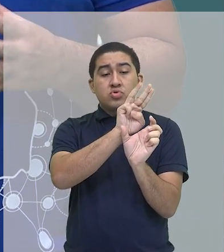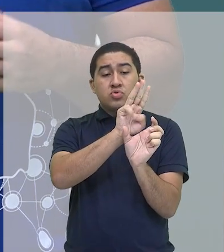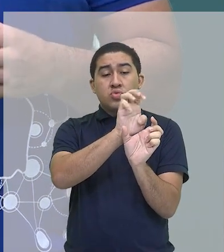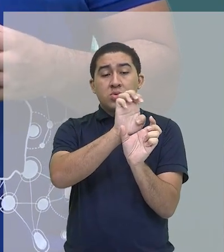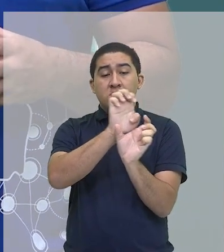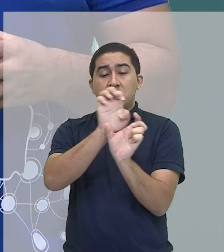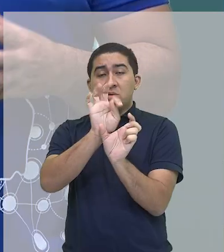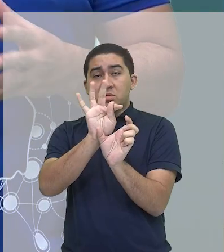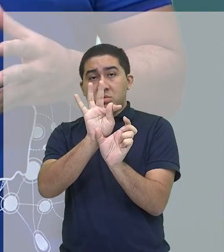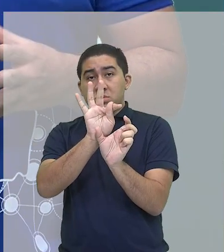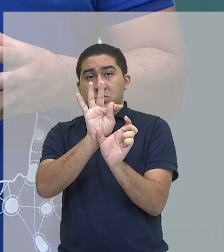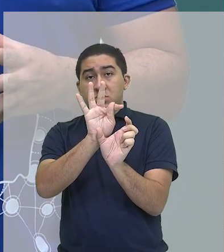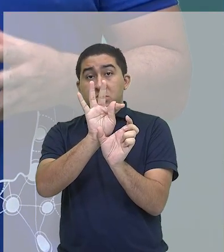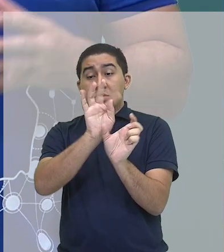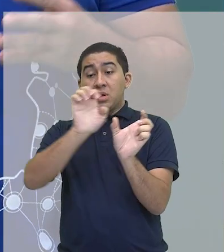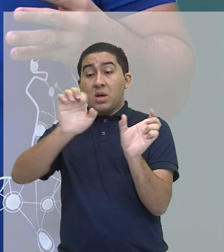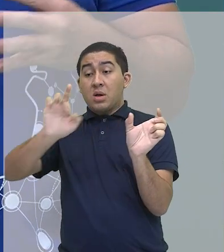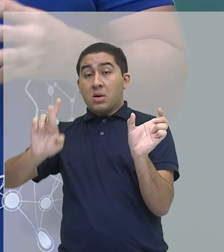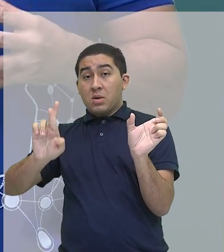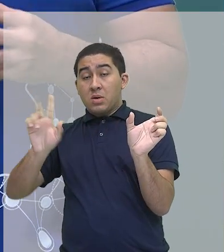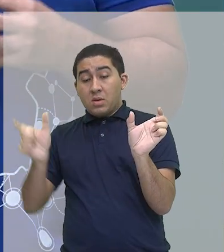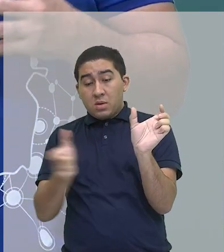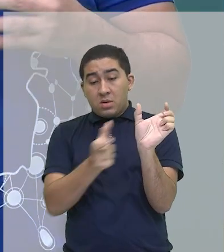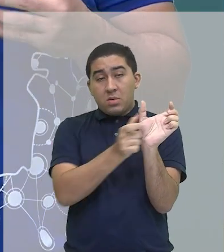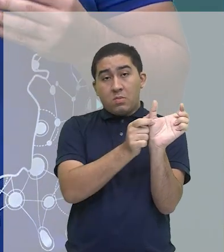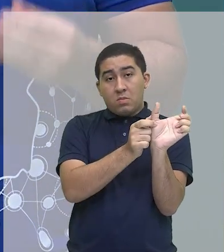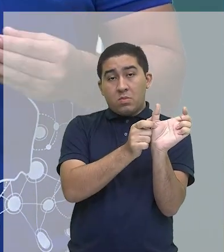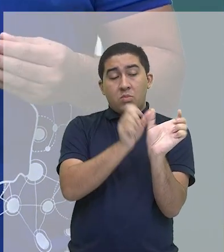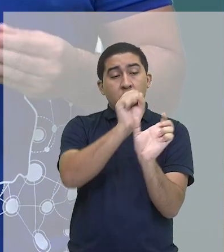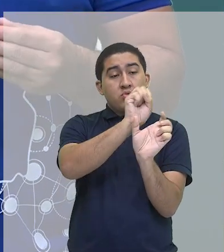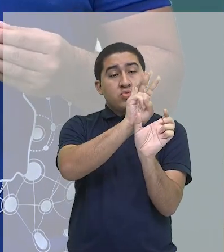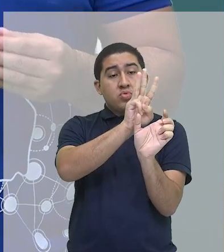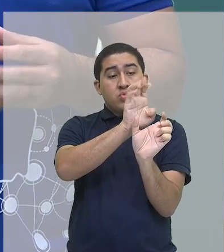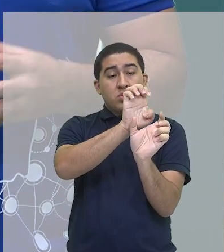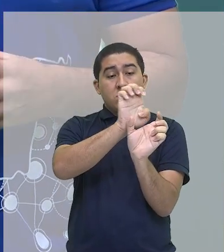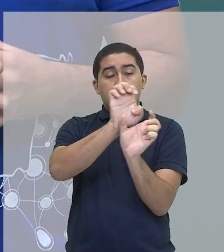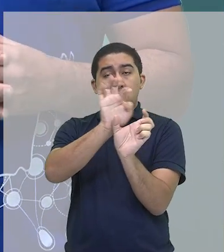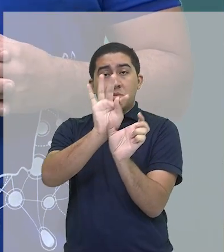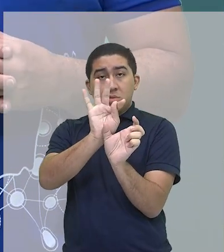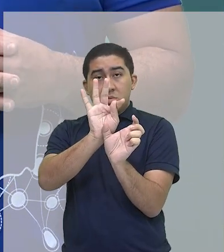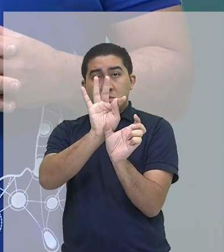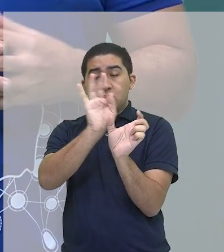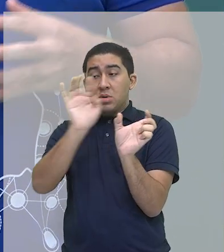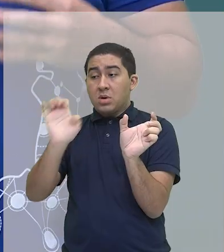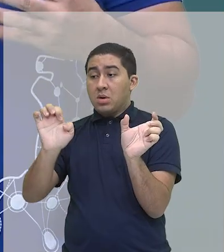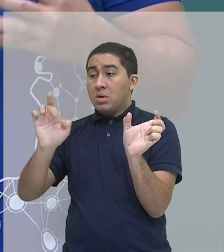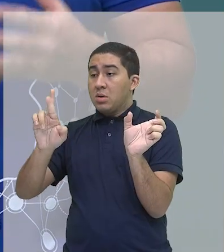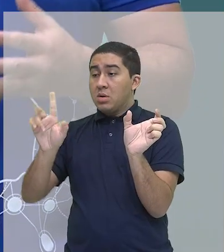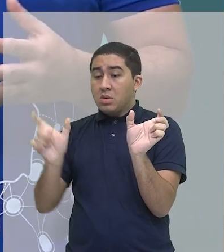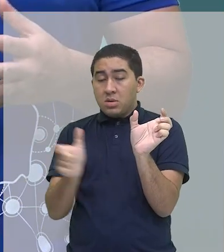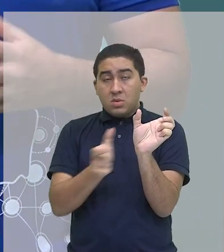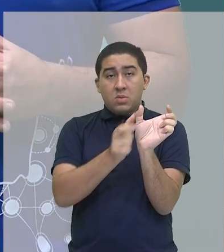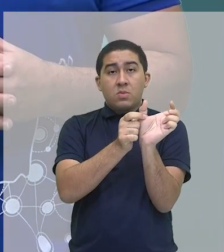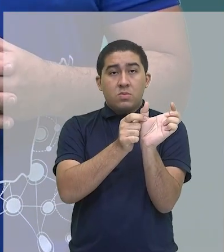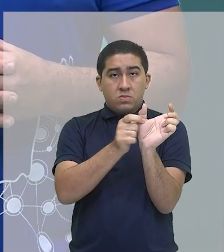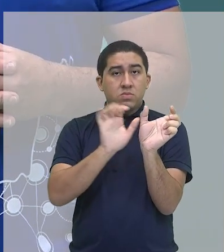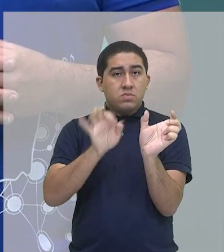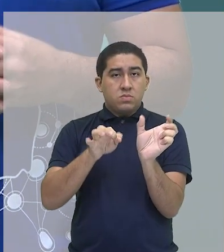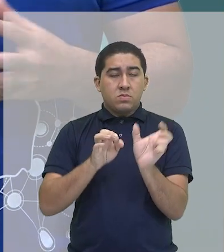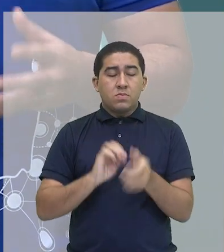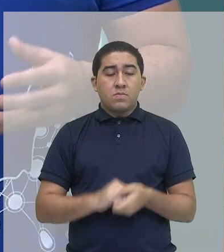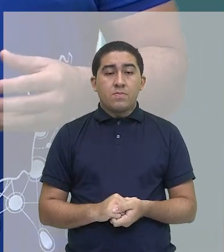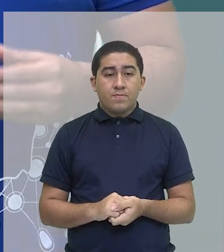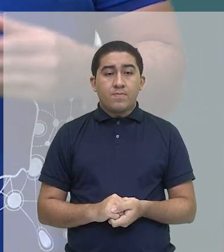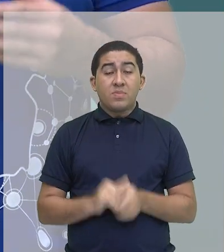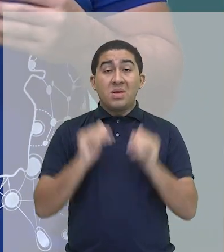é o ER, sweeter, é formado pela palavra sweet como base, mais o ER, ok?